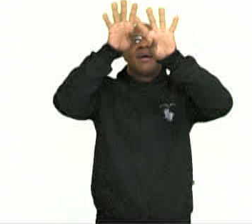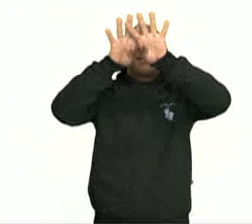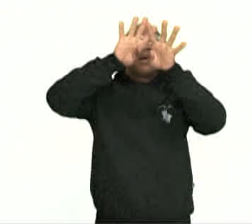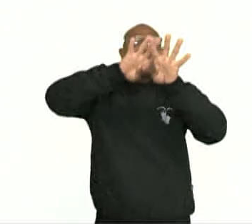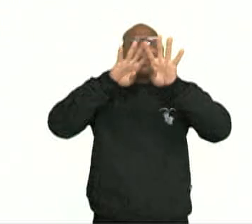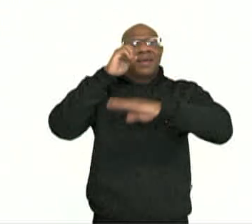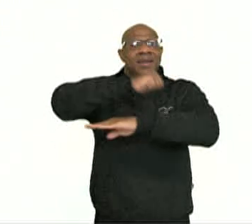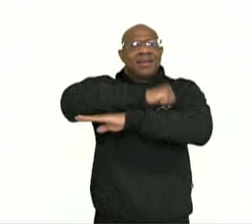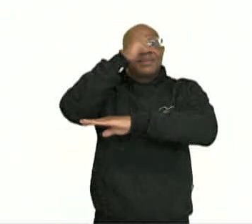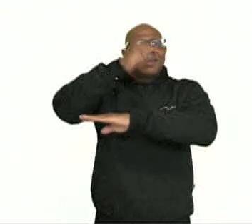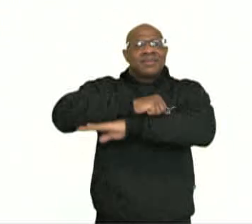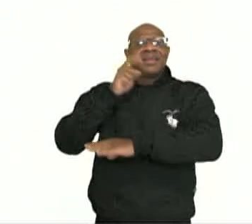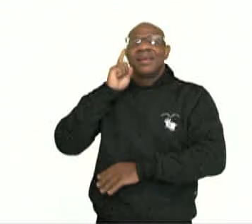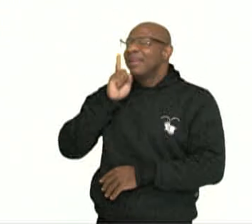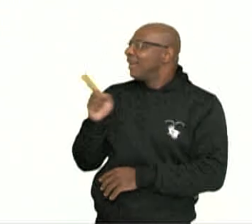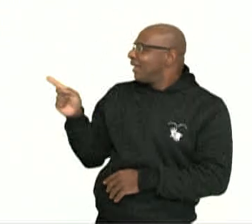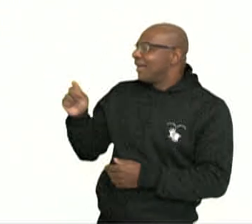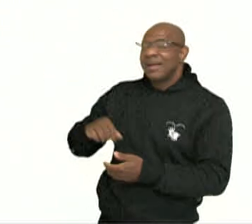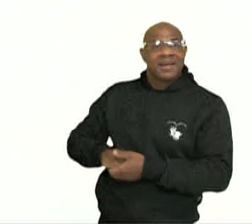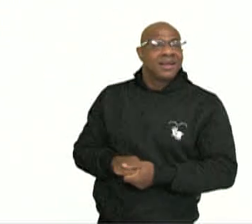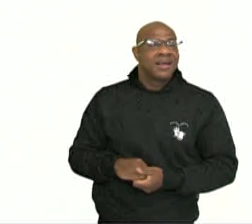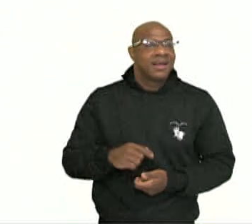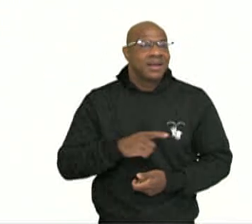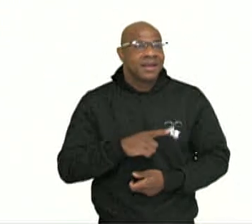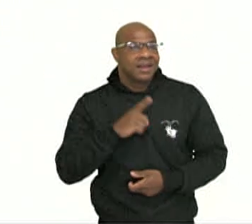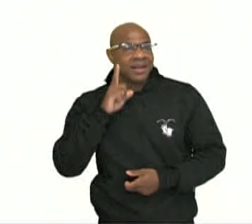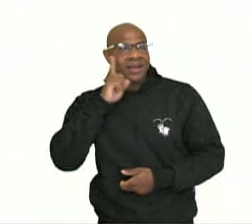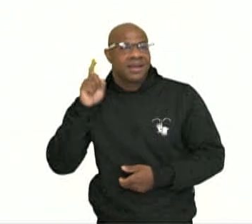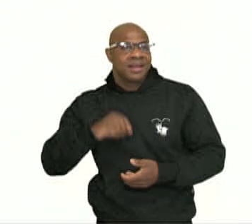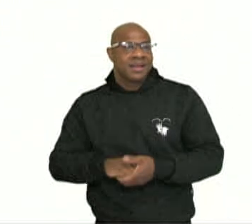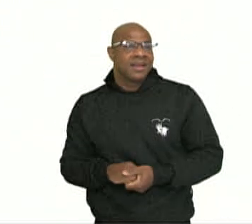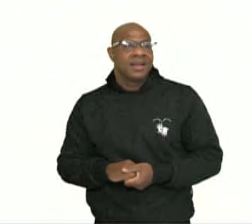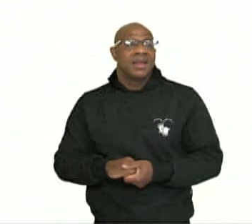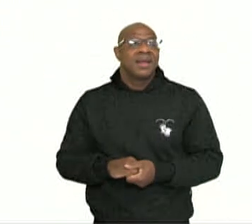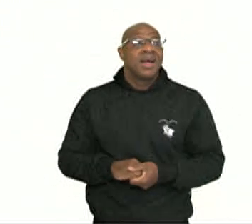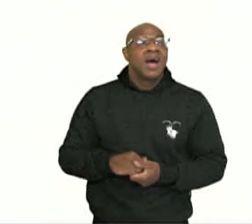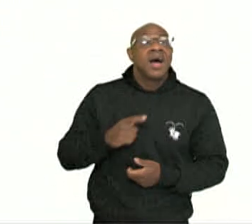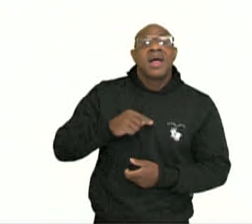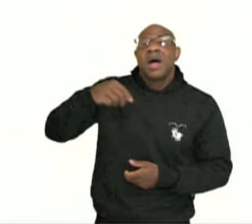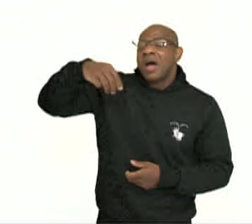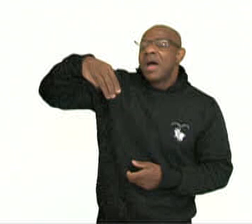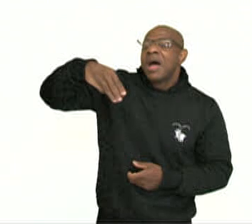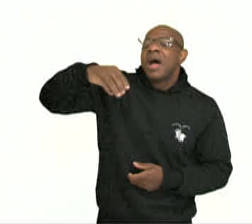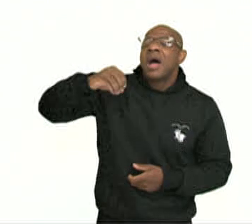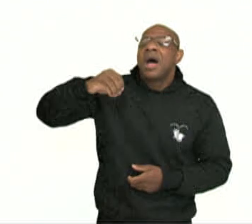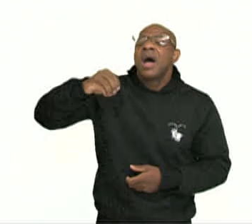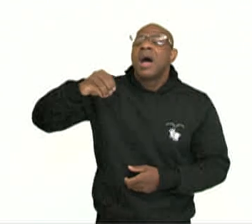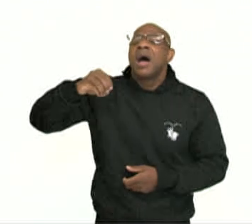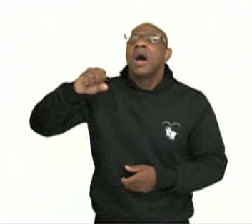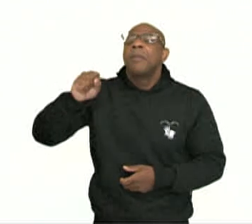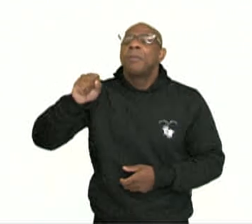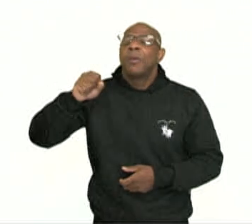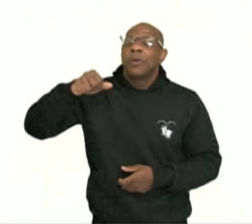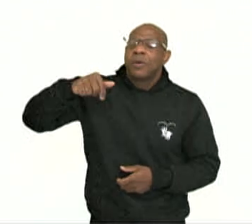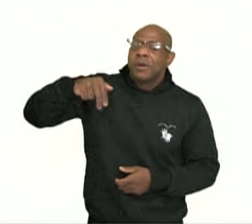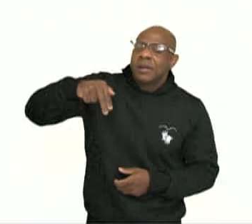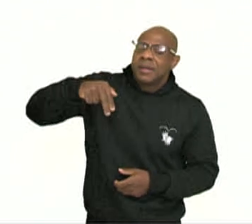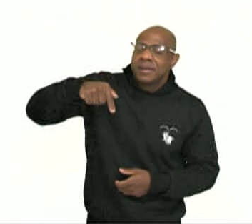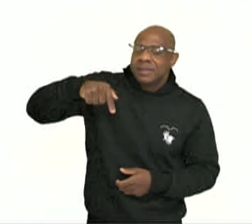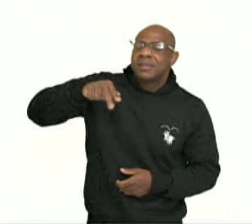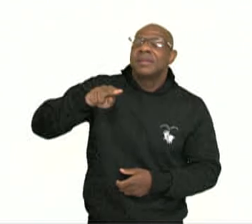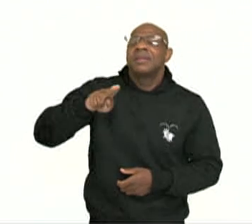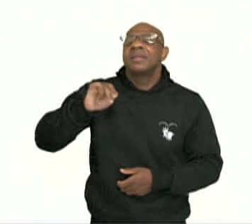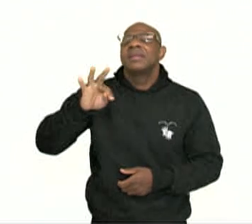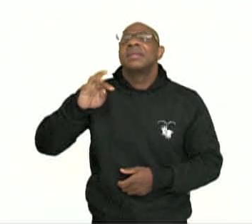né? E aqui existe a presença de um mosquiteiro, né? Um mosquiteiro que são meios, gente,